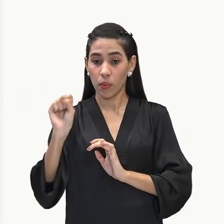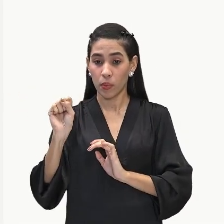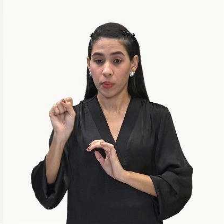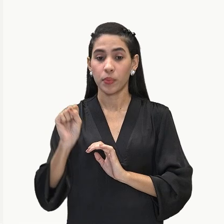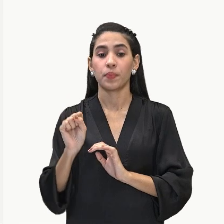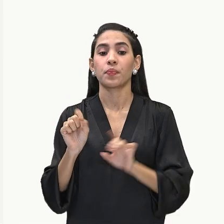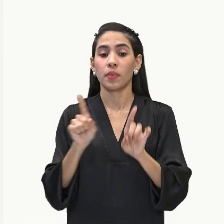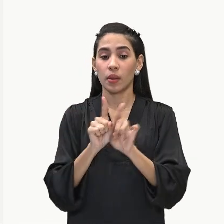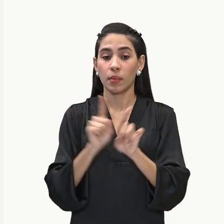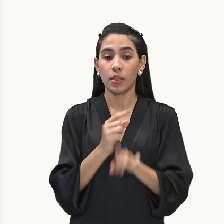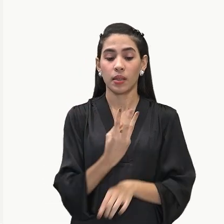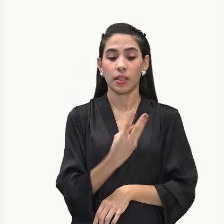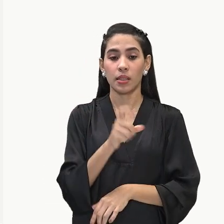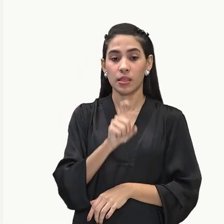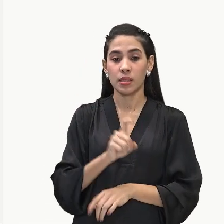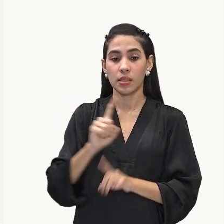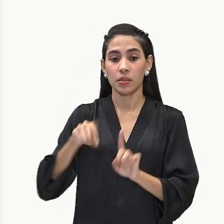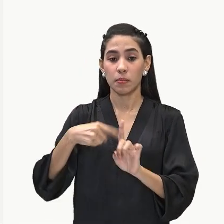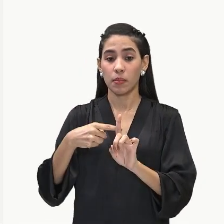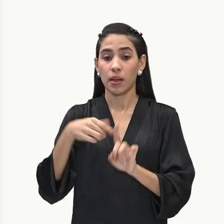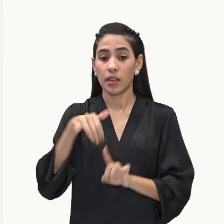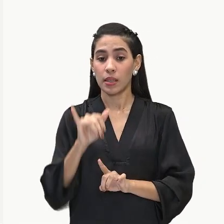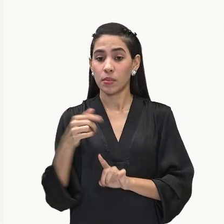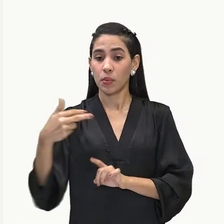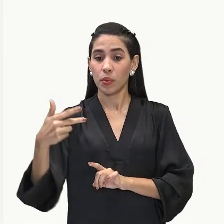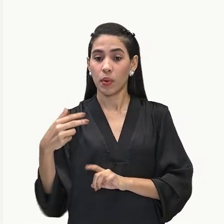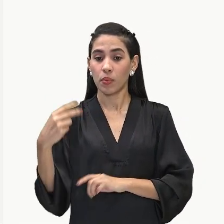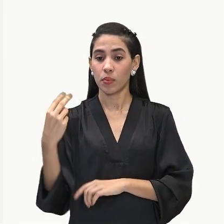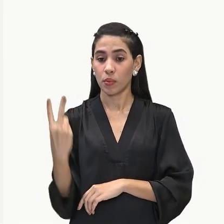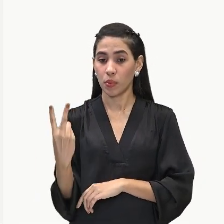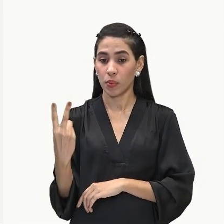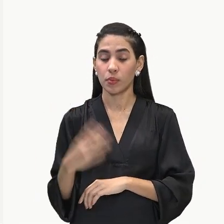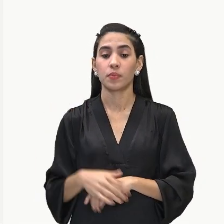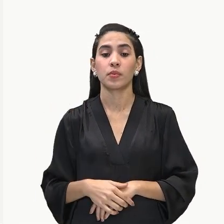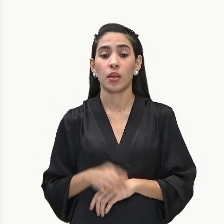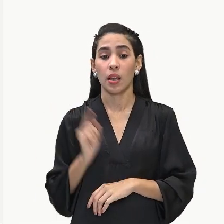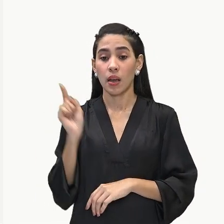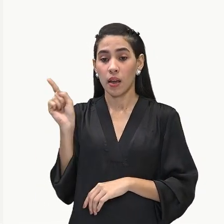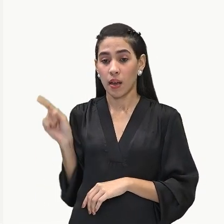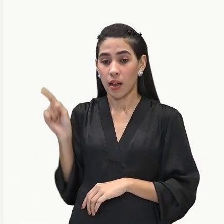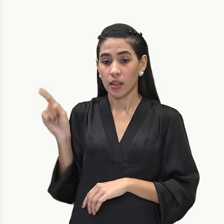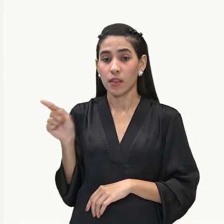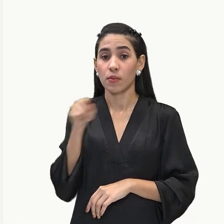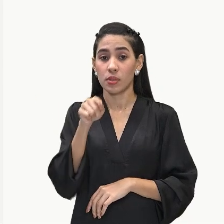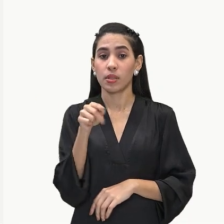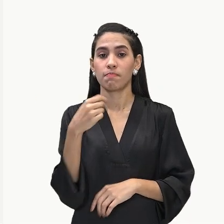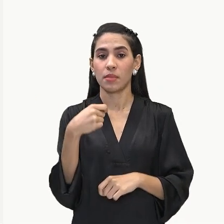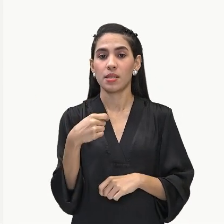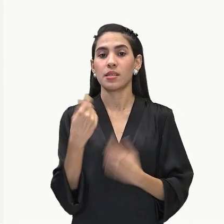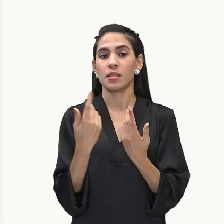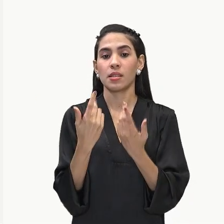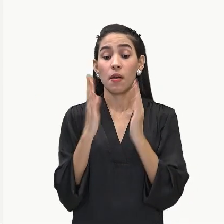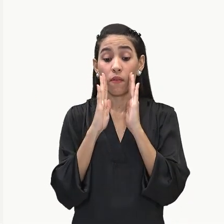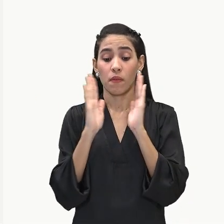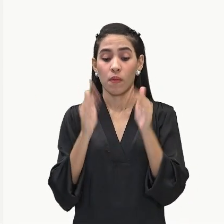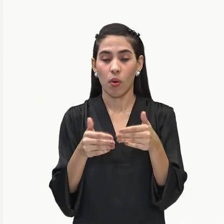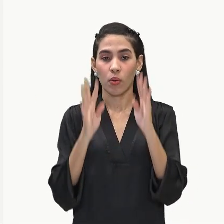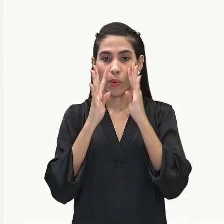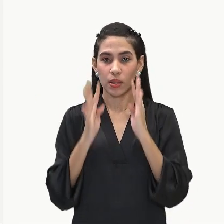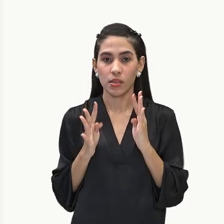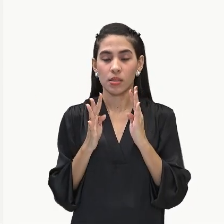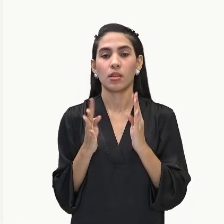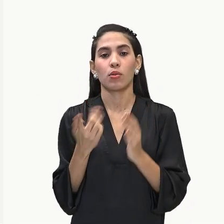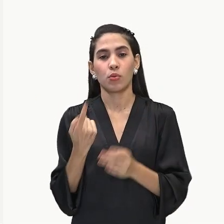nós precisaremos trabalhar com as duas para chegarmos a uma resposta, como nós